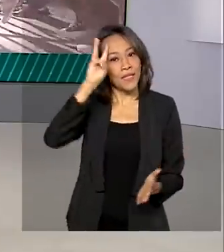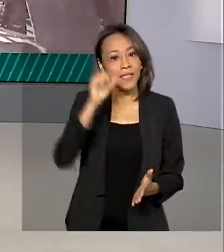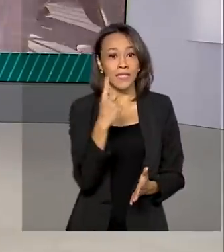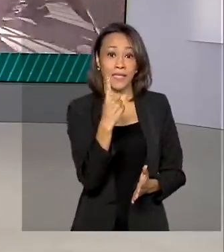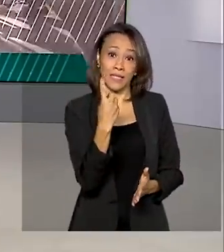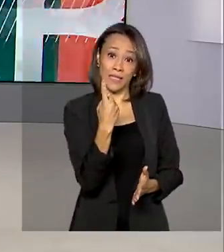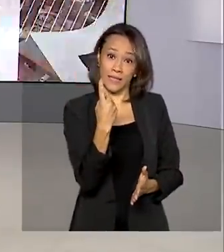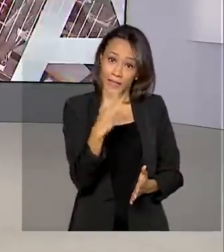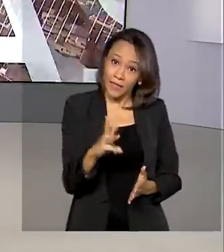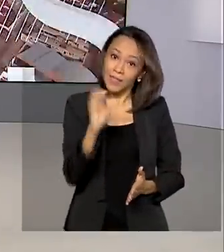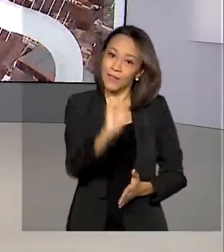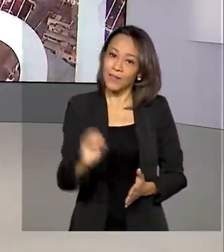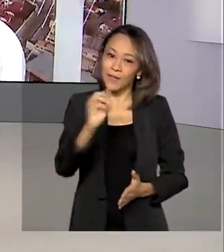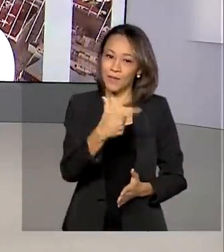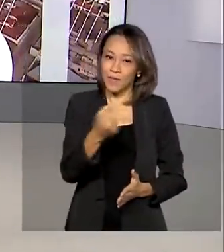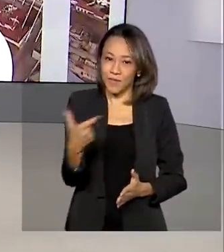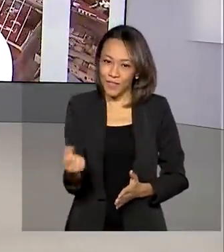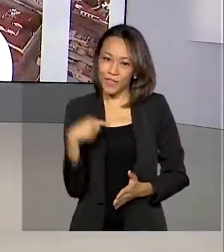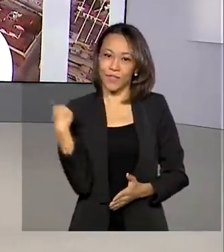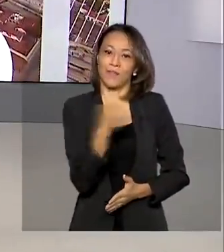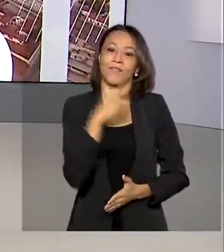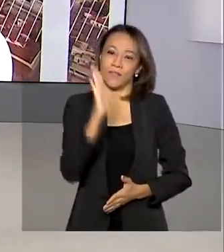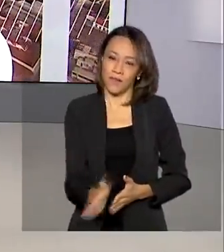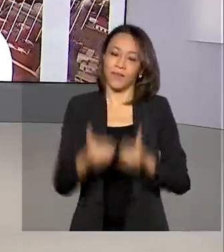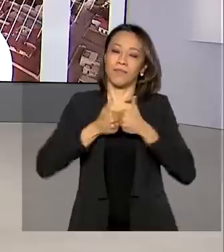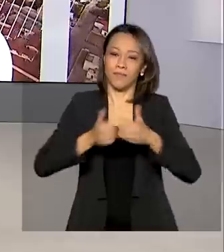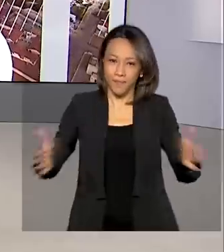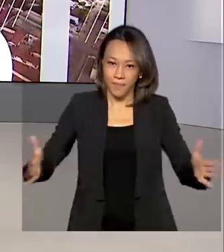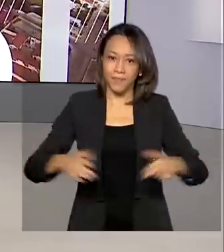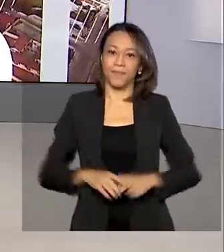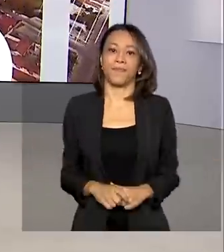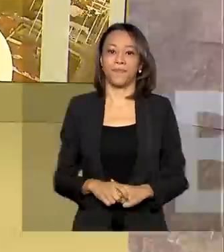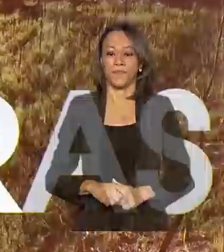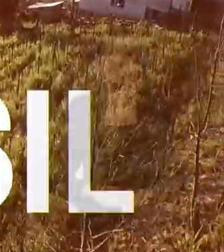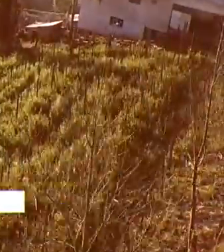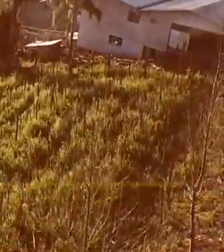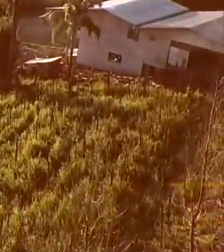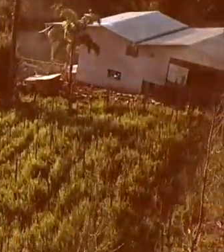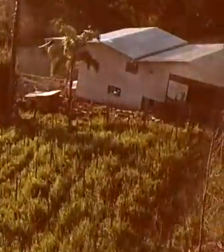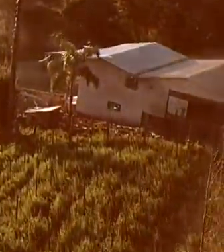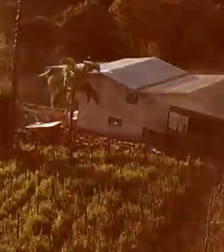13 de outubro de 2020. O Brasil em Dia já está no ar.